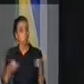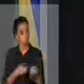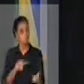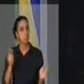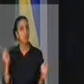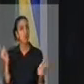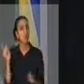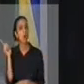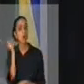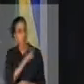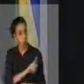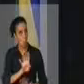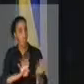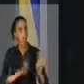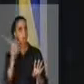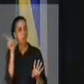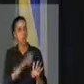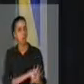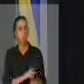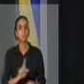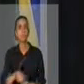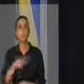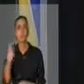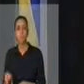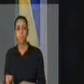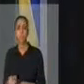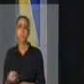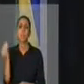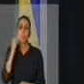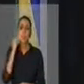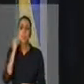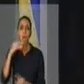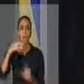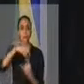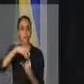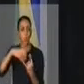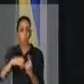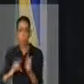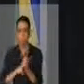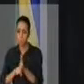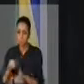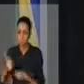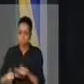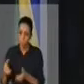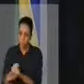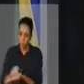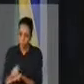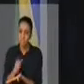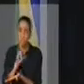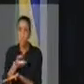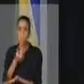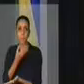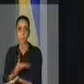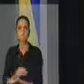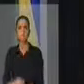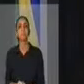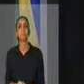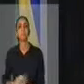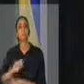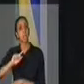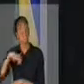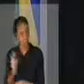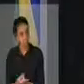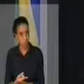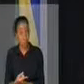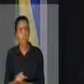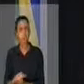O medicamento foi testado no INCQS, na Fiocruz, e com excelentes resultados. Depois